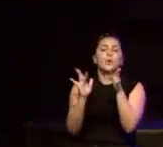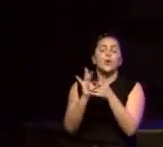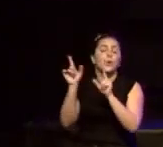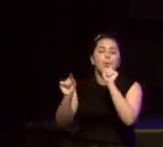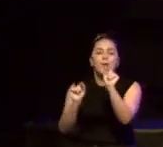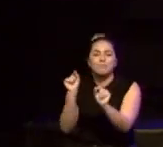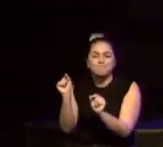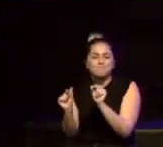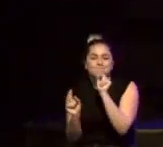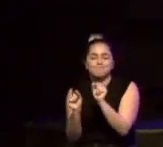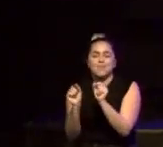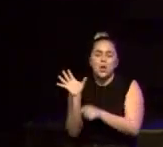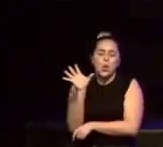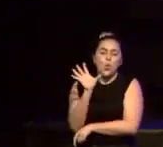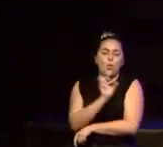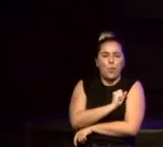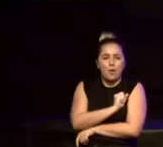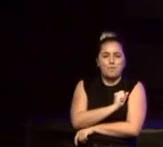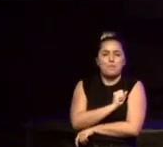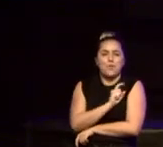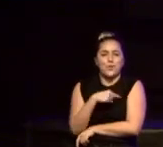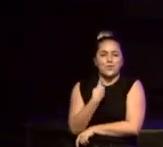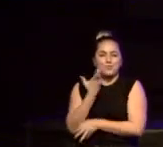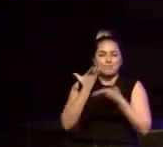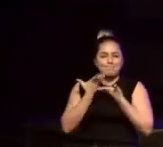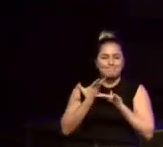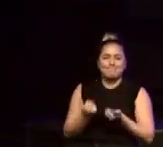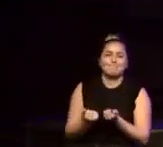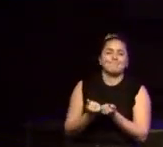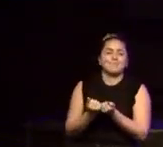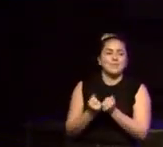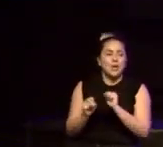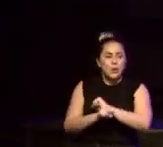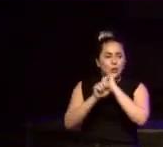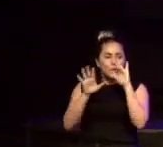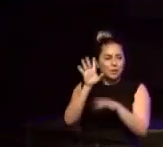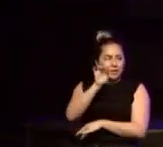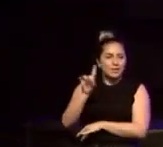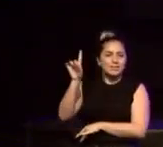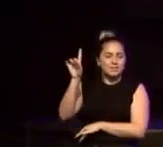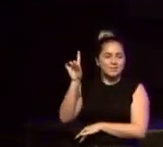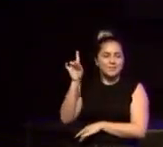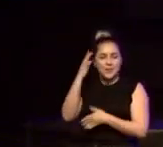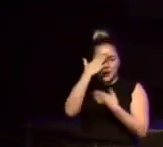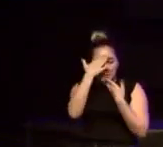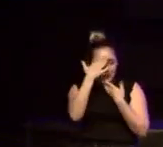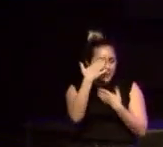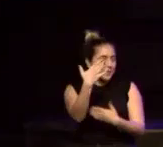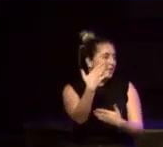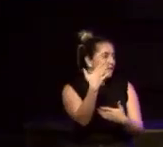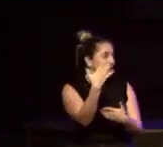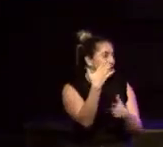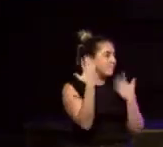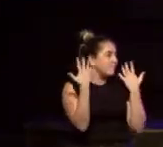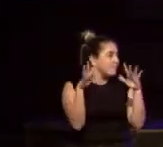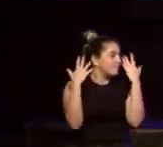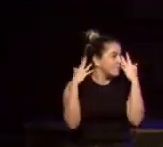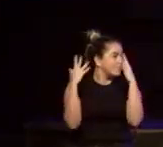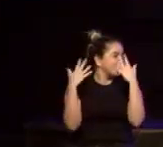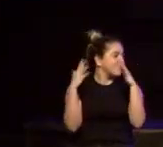para as pessoas é o amor que nós encontramos aqui. Glória a Deus por isso. Muito obrigada, bispo.